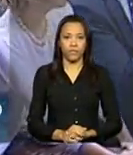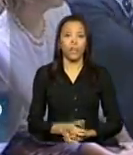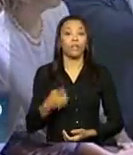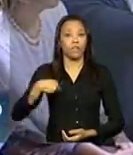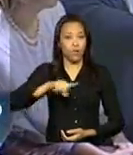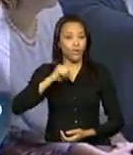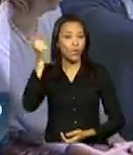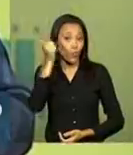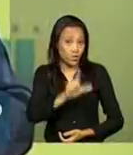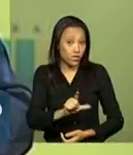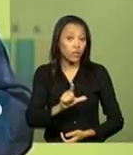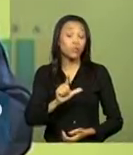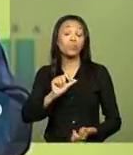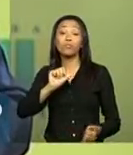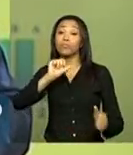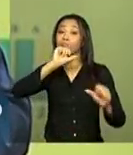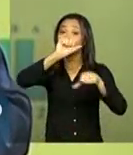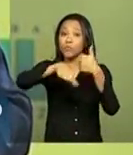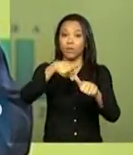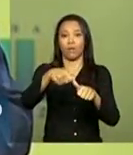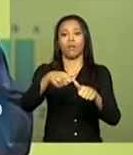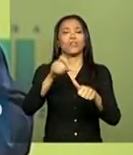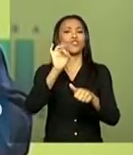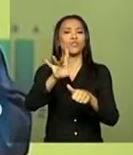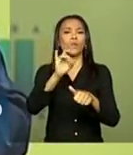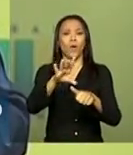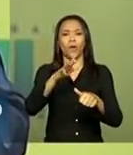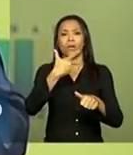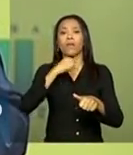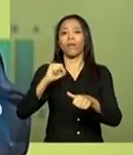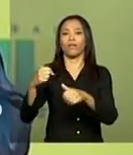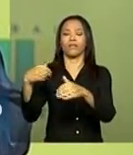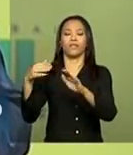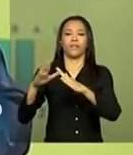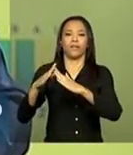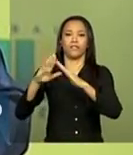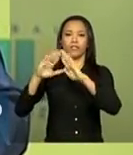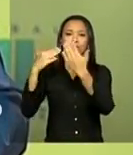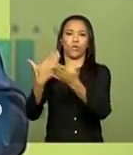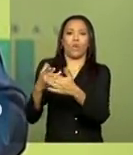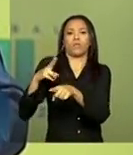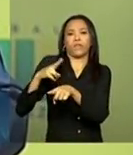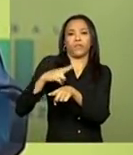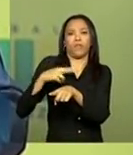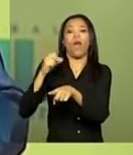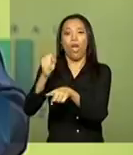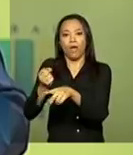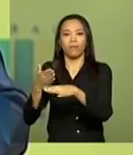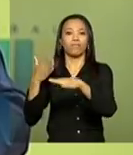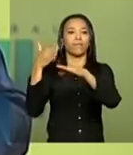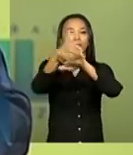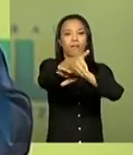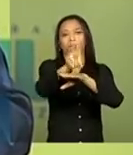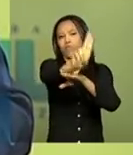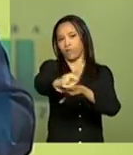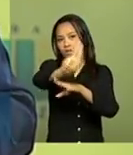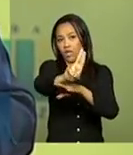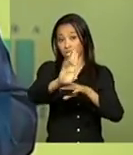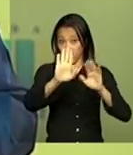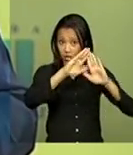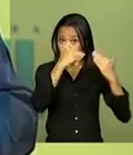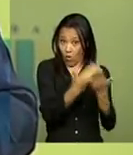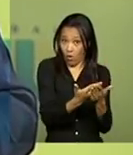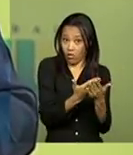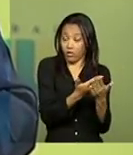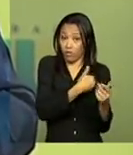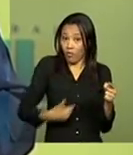Conseguimos inverter uma lógica de que somente estudantes de escolas privadas e poucos de escolas públicas acessavam as universidades federais. E hoje